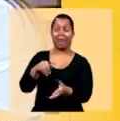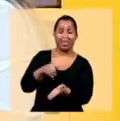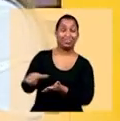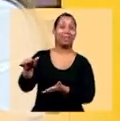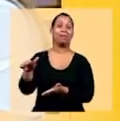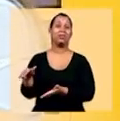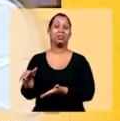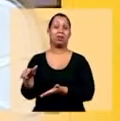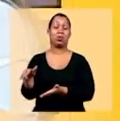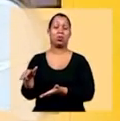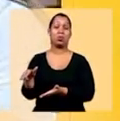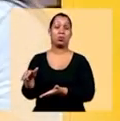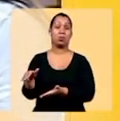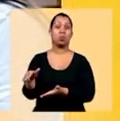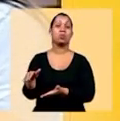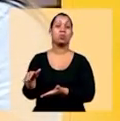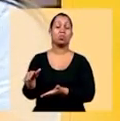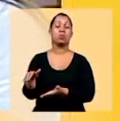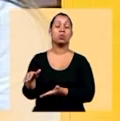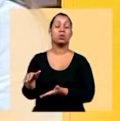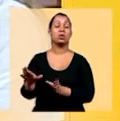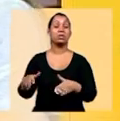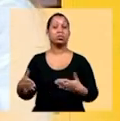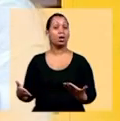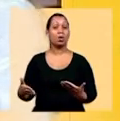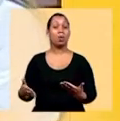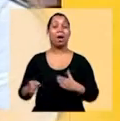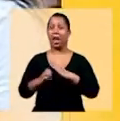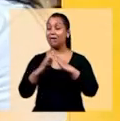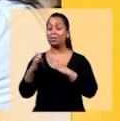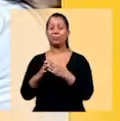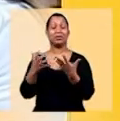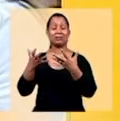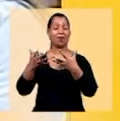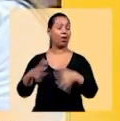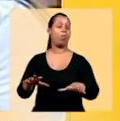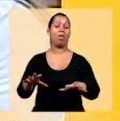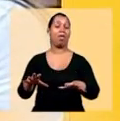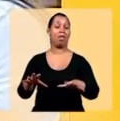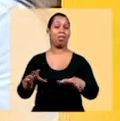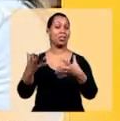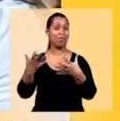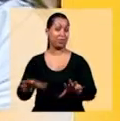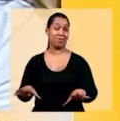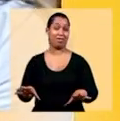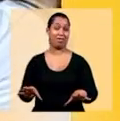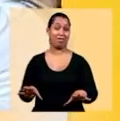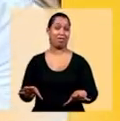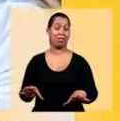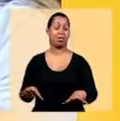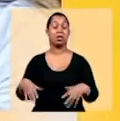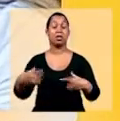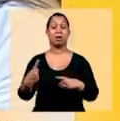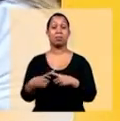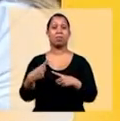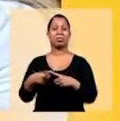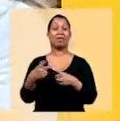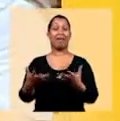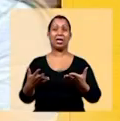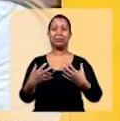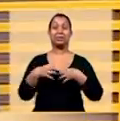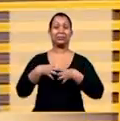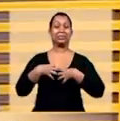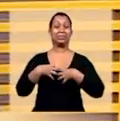demissão sem justa causa, então assim, às vezes a empresa não quer ter um desgaste. Porque é um desgaste, não